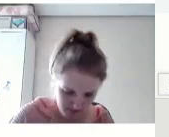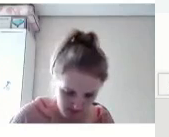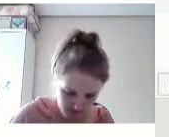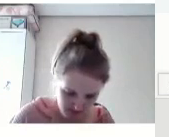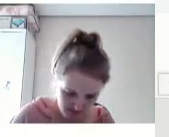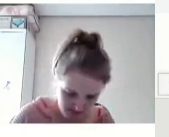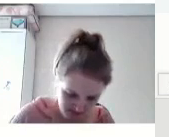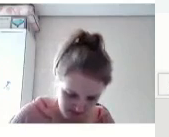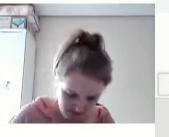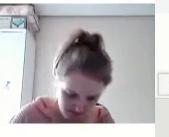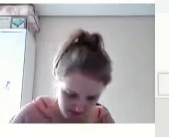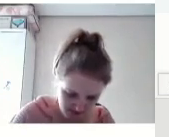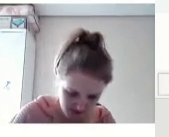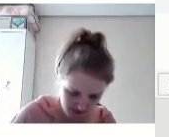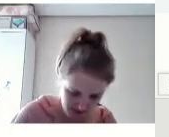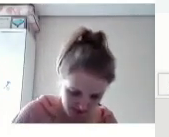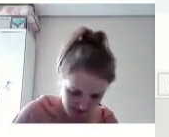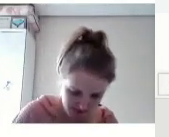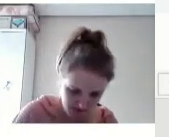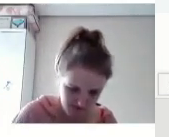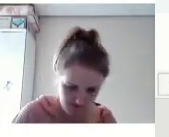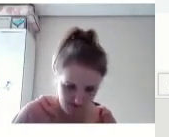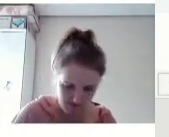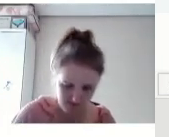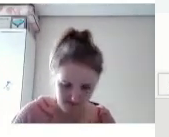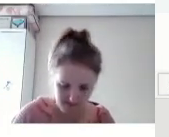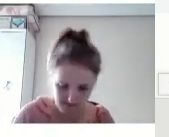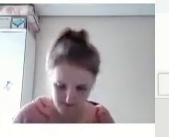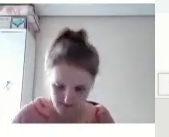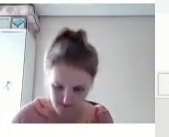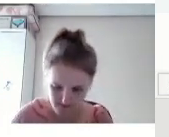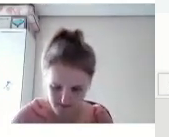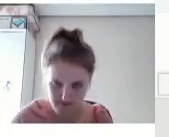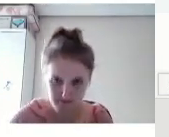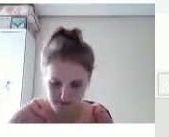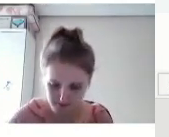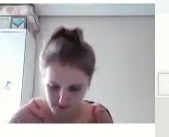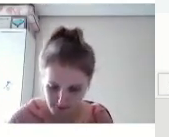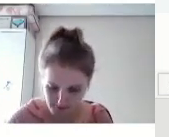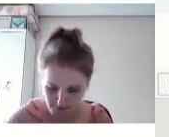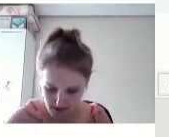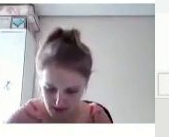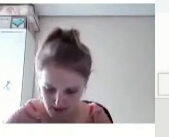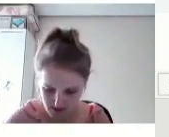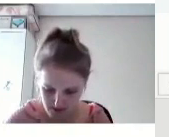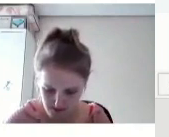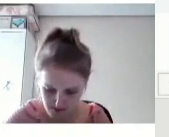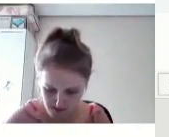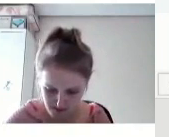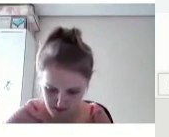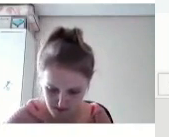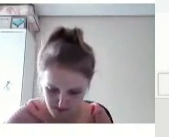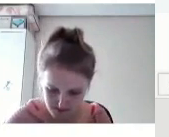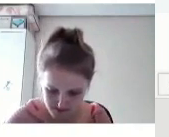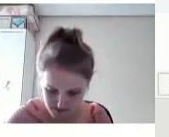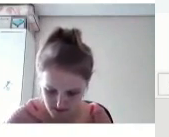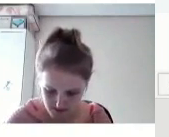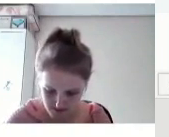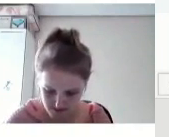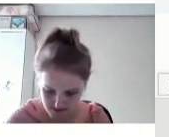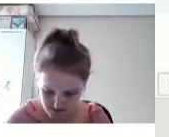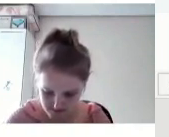multiplicado pela variação da função momento, certo? Então, aqui comparando